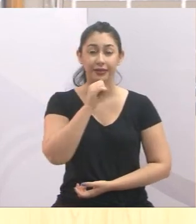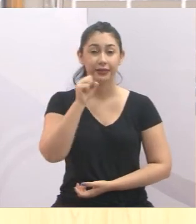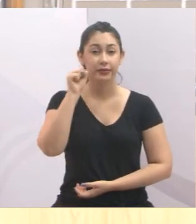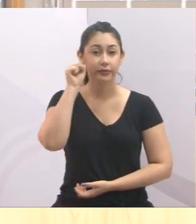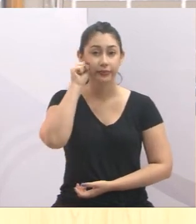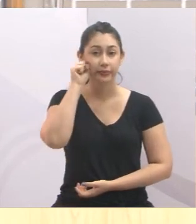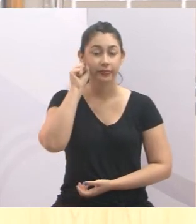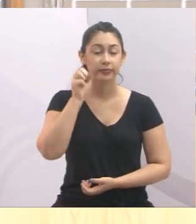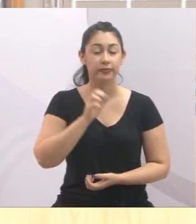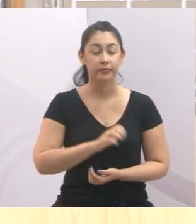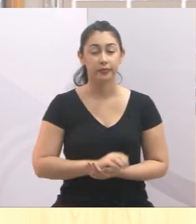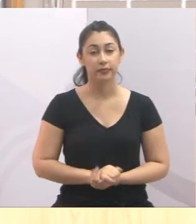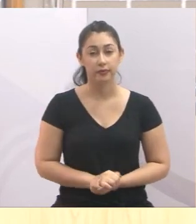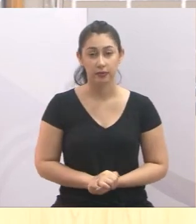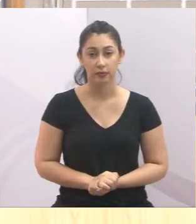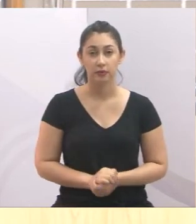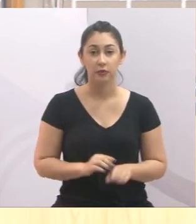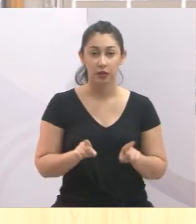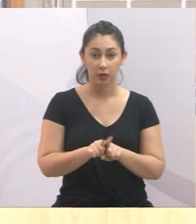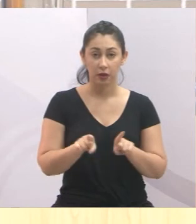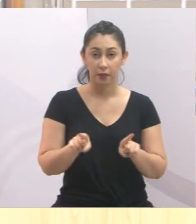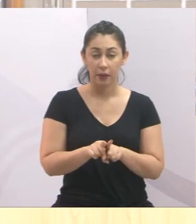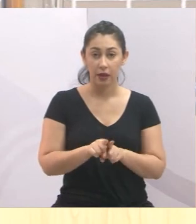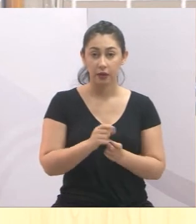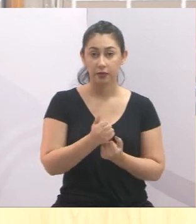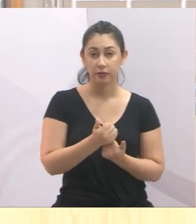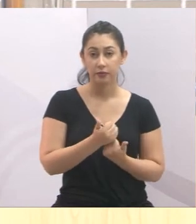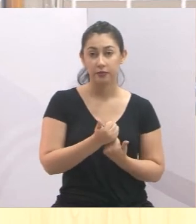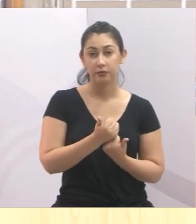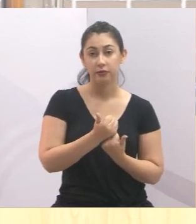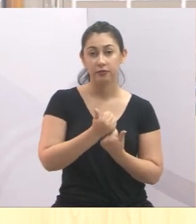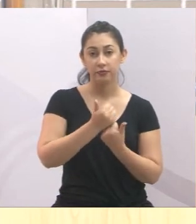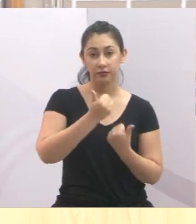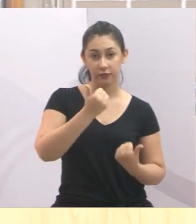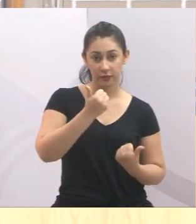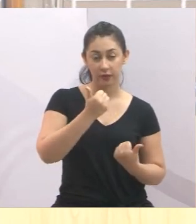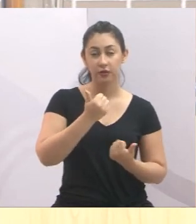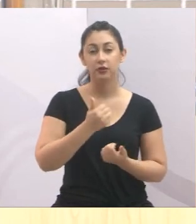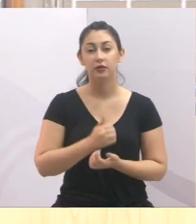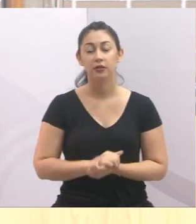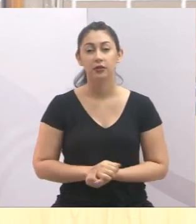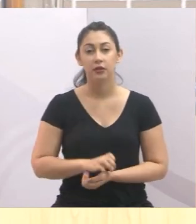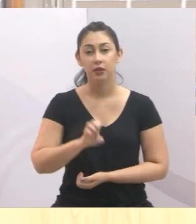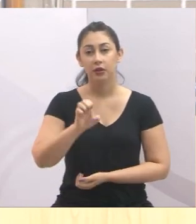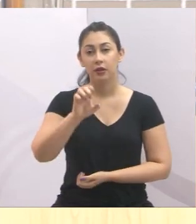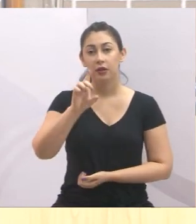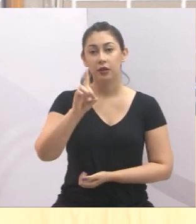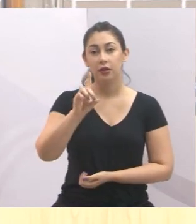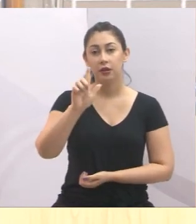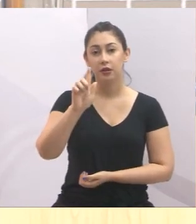José de Santana, e ao vice-prefeito municipal de Jacareí, senhor Edgar